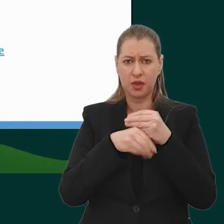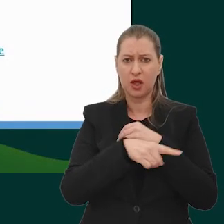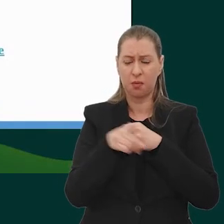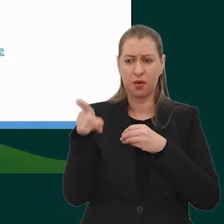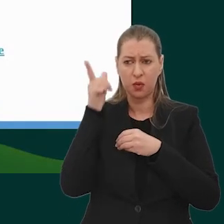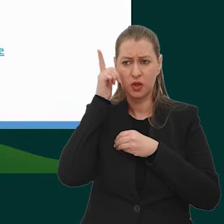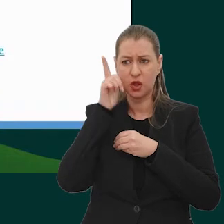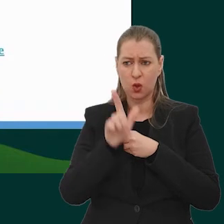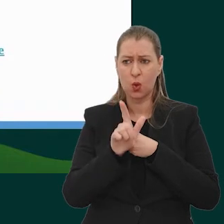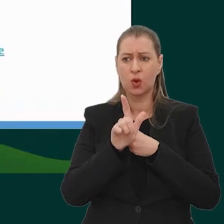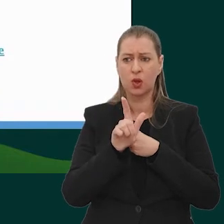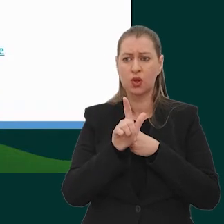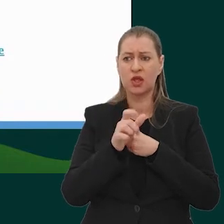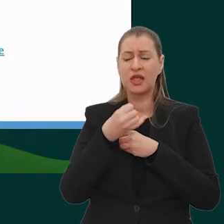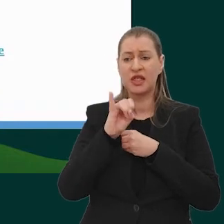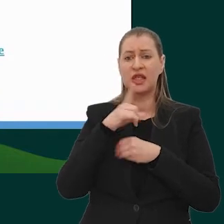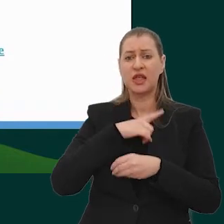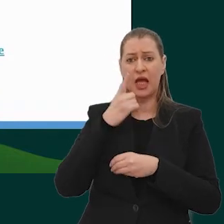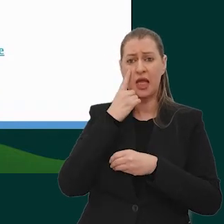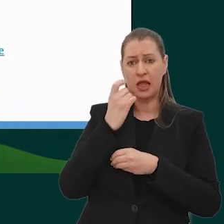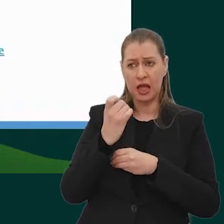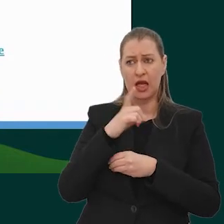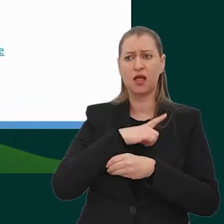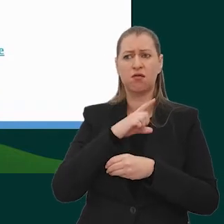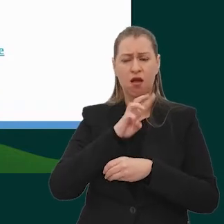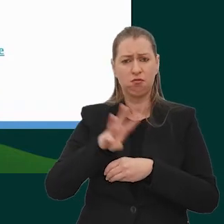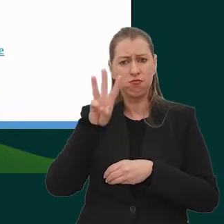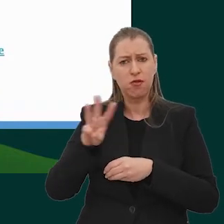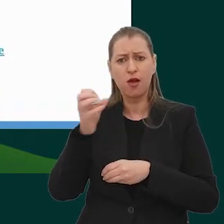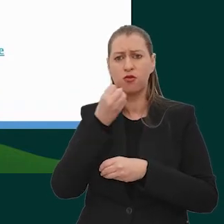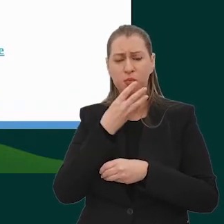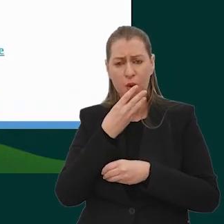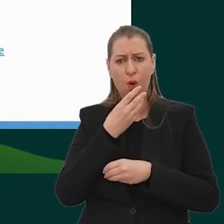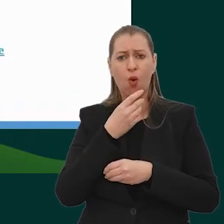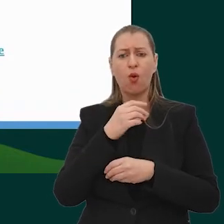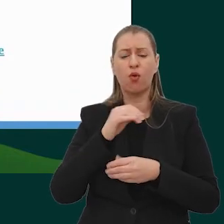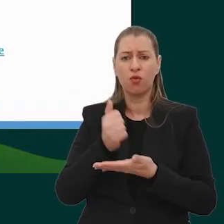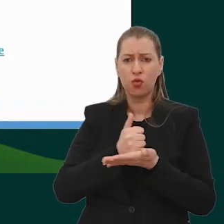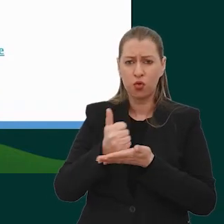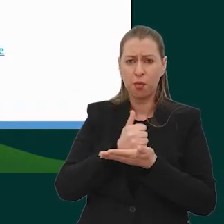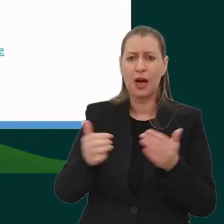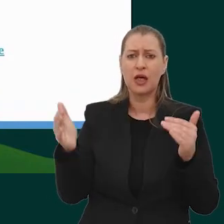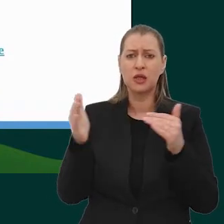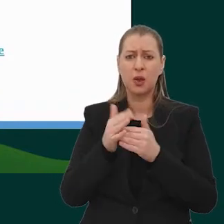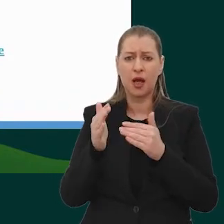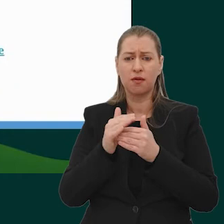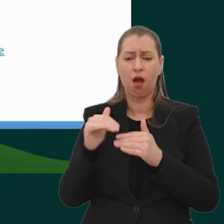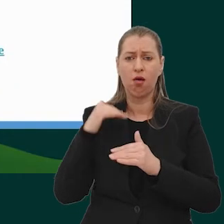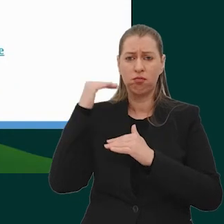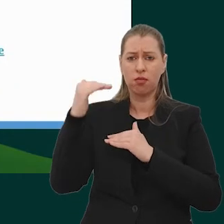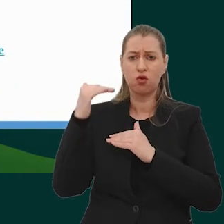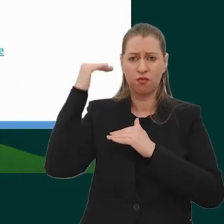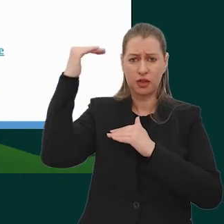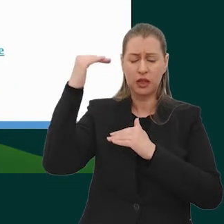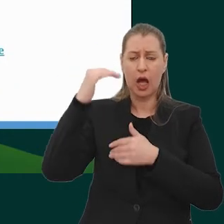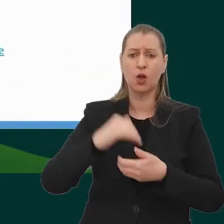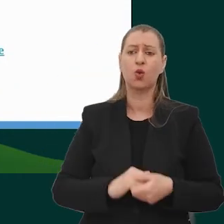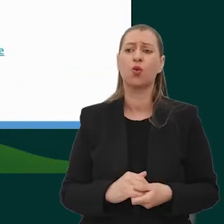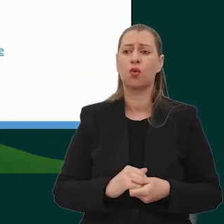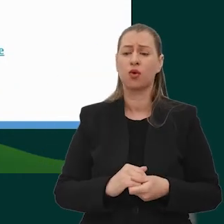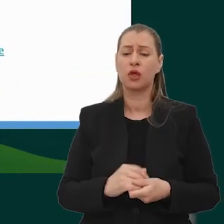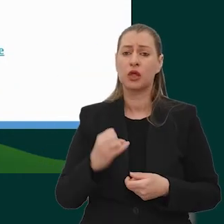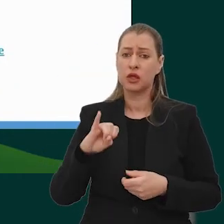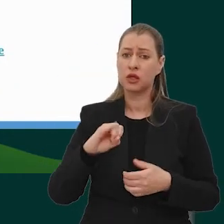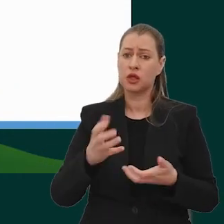vocês conseguirem, se você tiver interesse, aqui tem uns sites muito bons que vocês podem ir do básico ao médio e quase avançado,